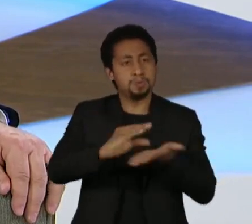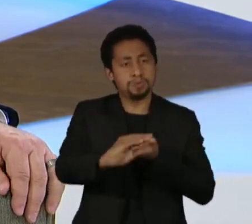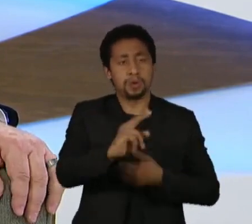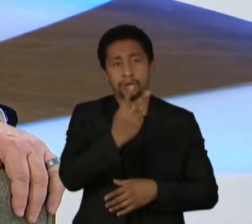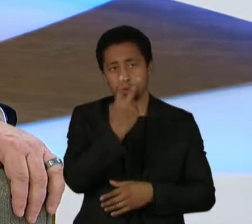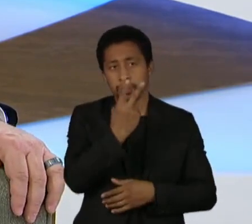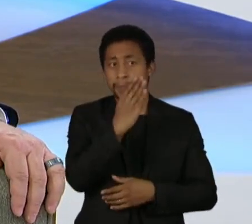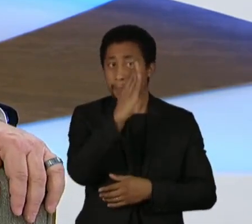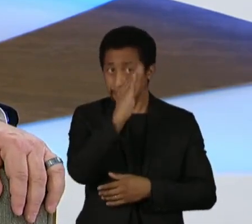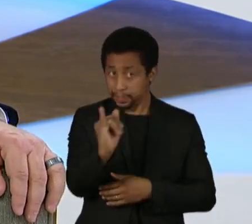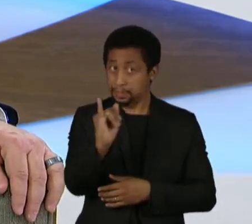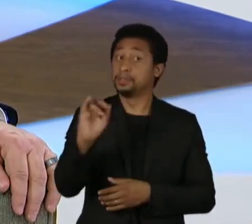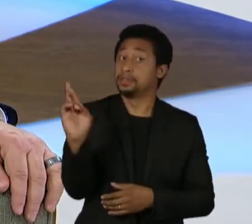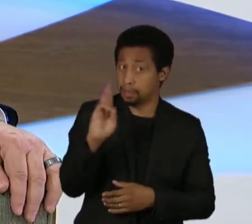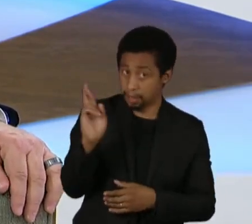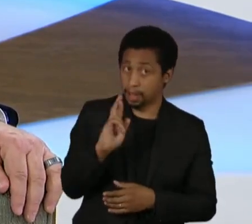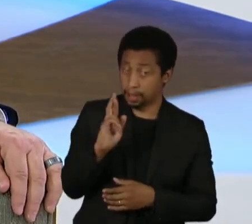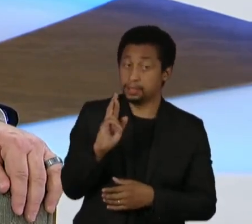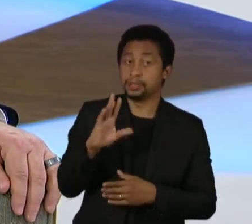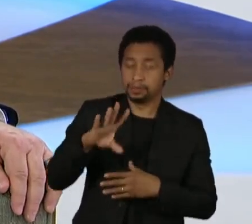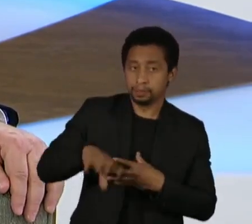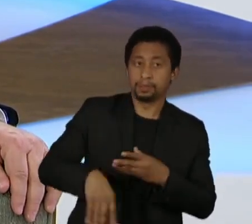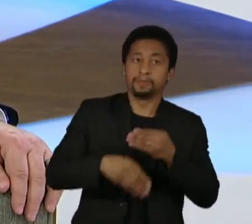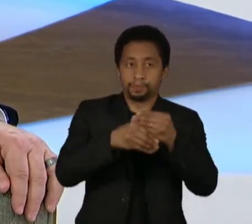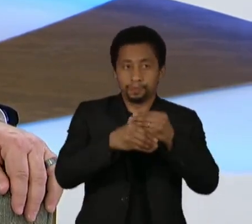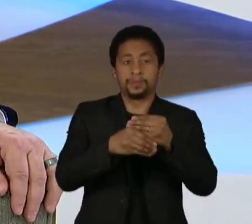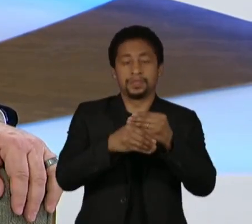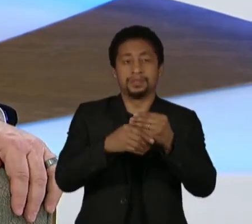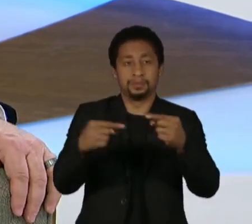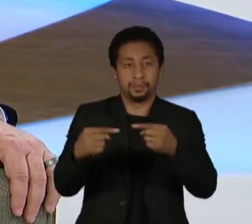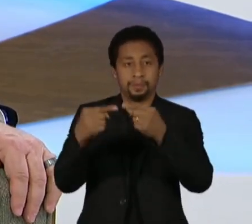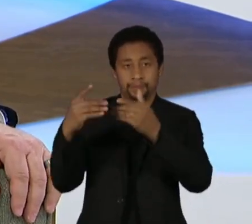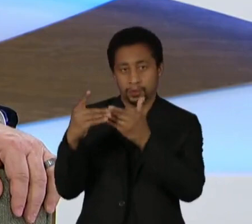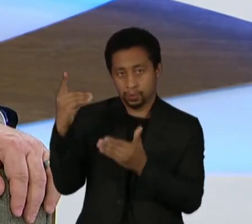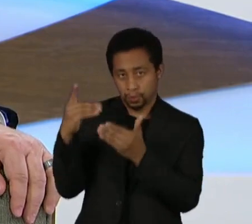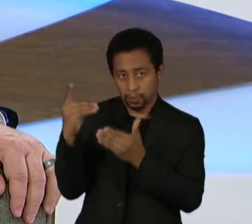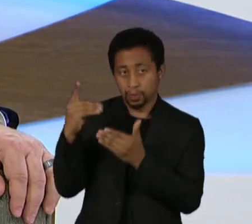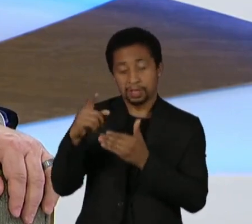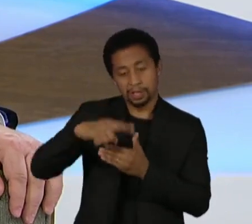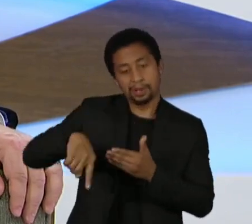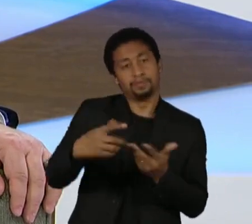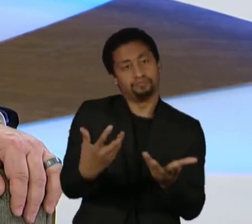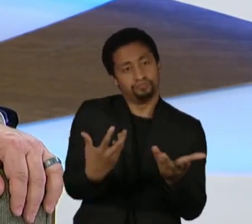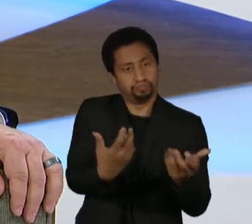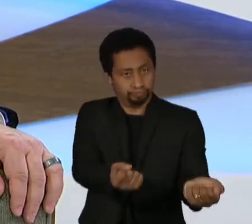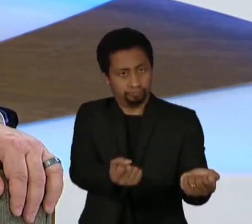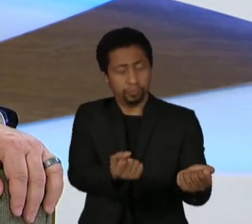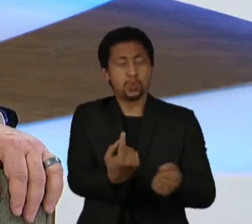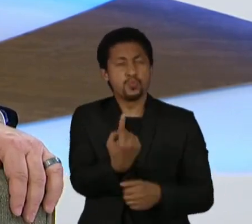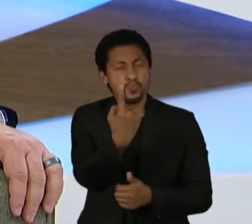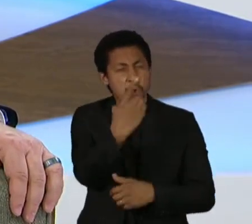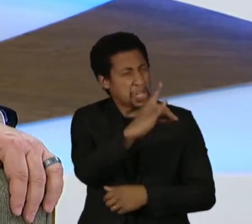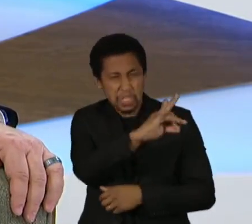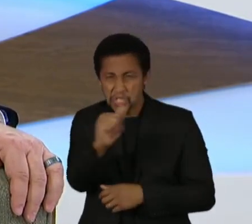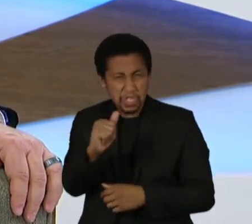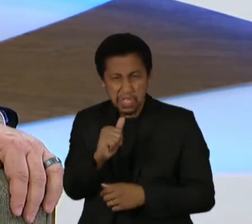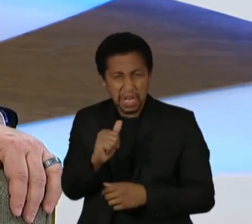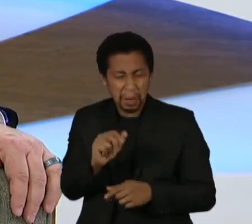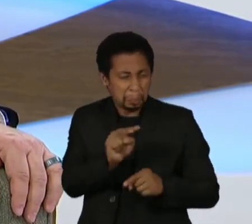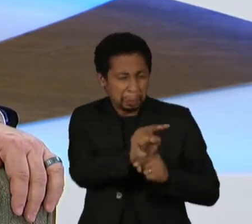de reais uma nova linha dolarizado que foi prontamente acatada e pega pelo setor num dia tomar esse recurso